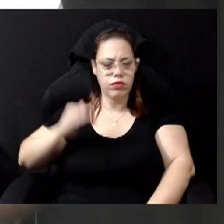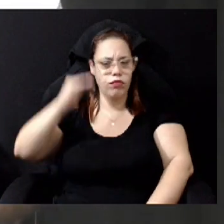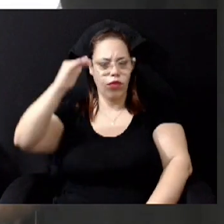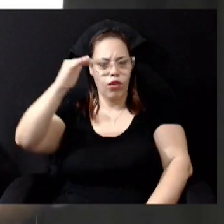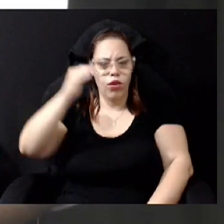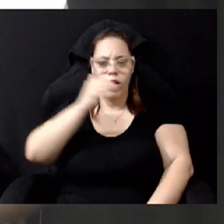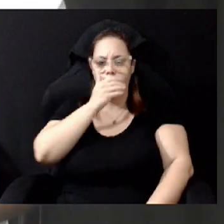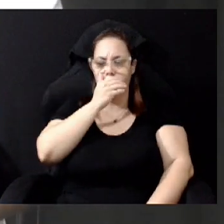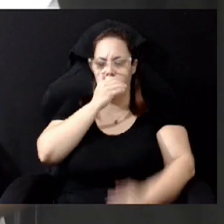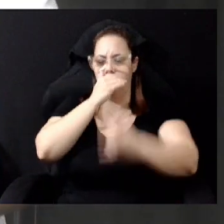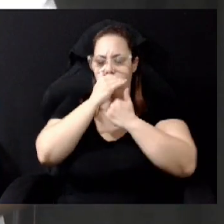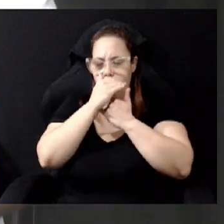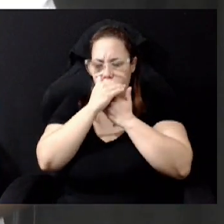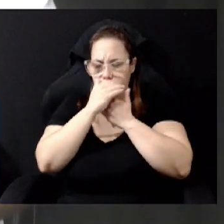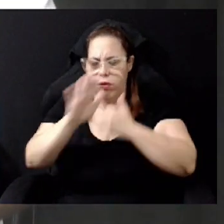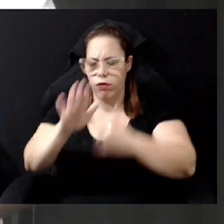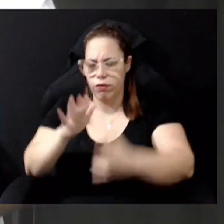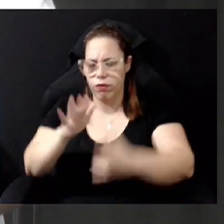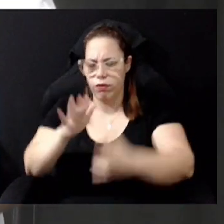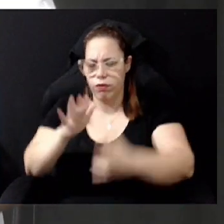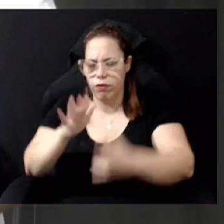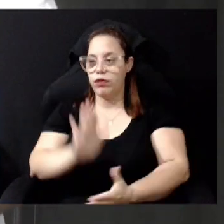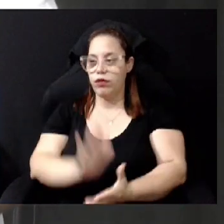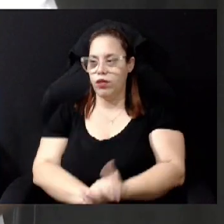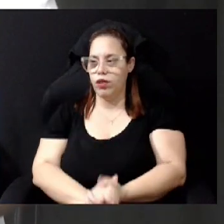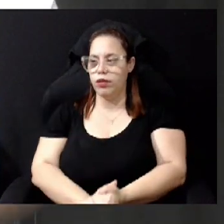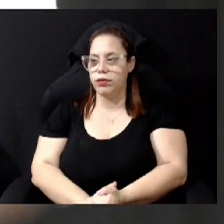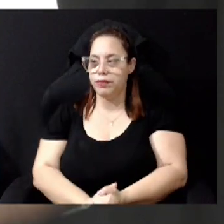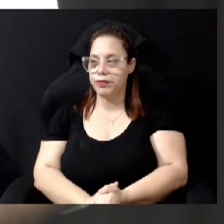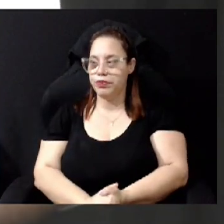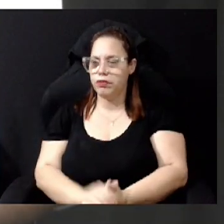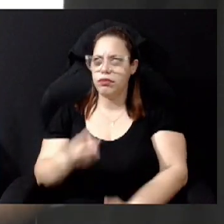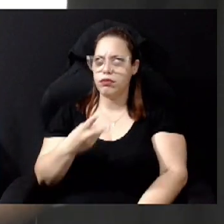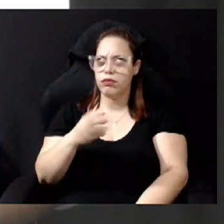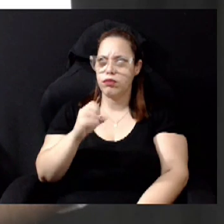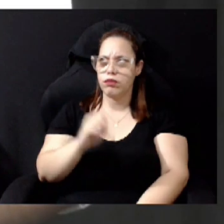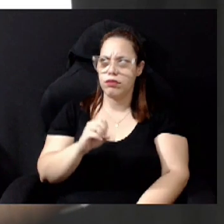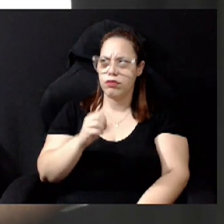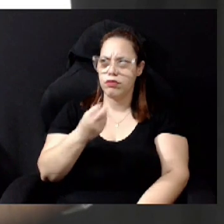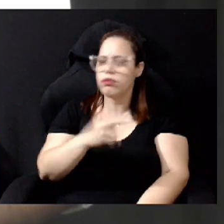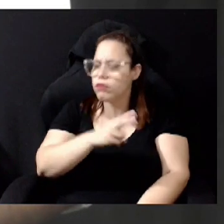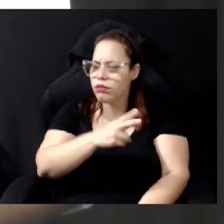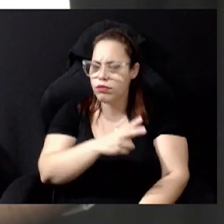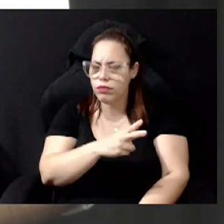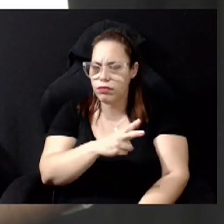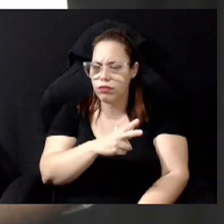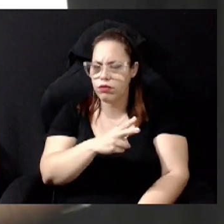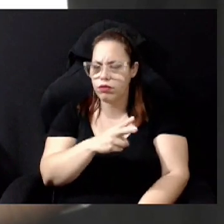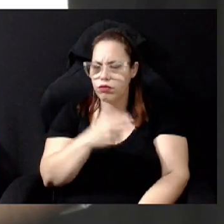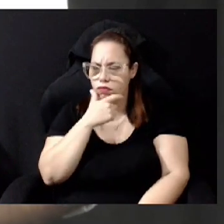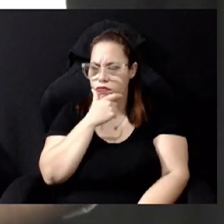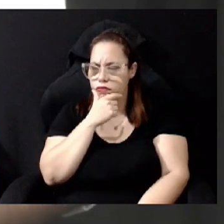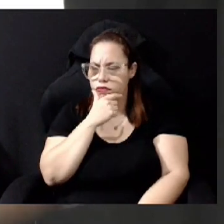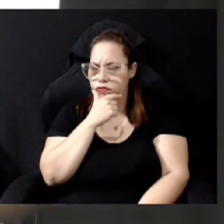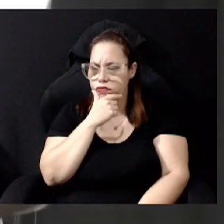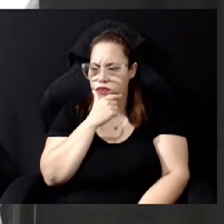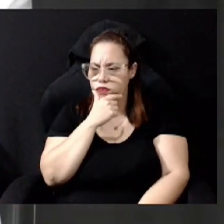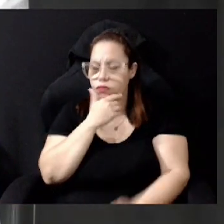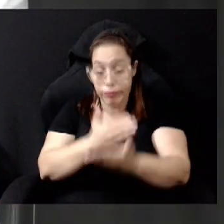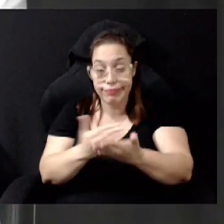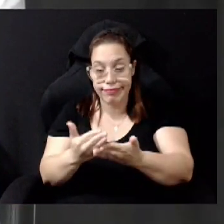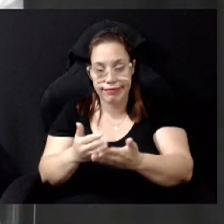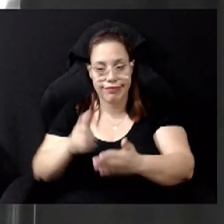aconteceu, foi entregue à população no ano de 2022, se eu não me engano, e a partir disso nós continuamos